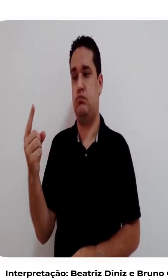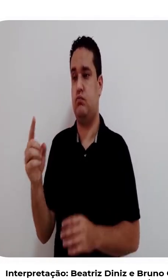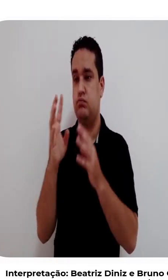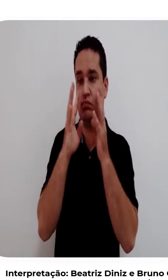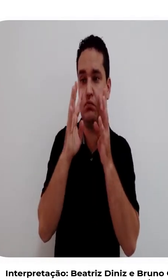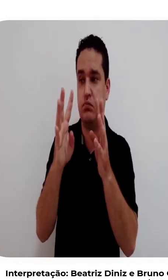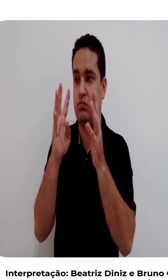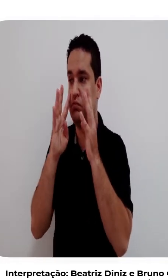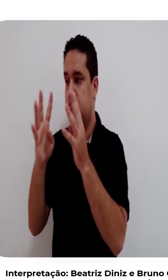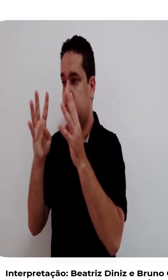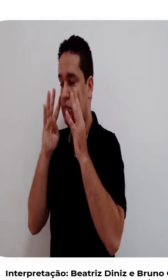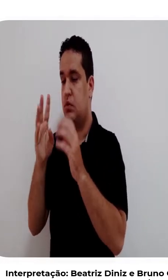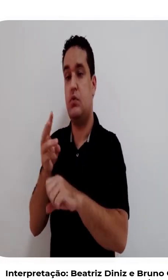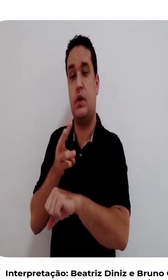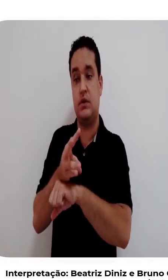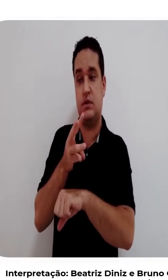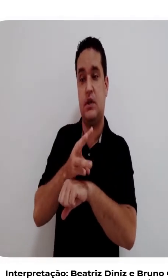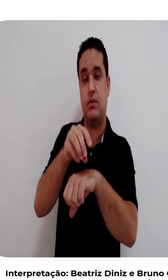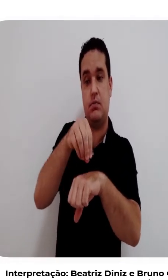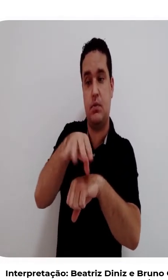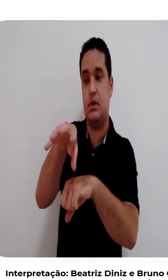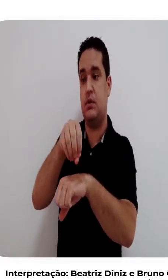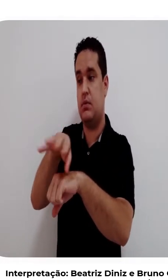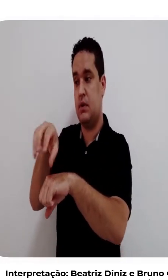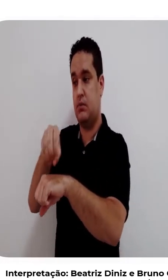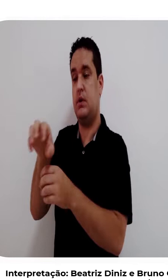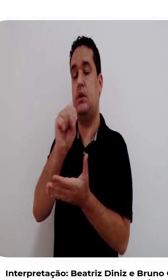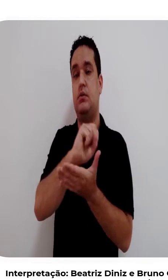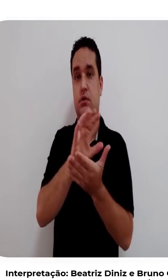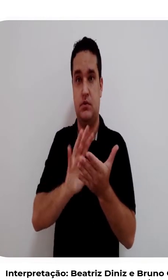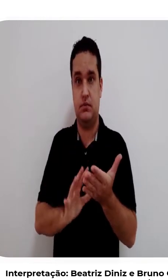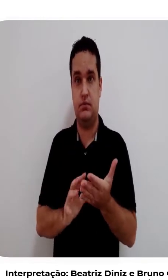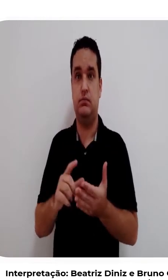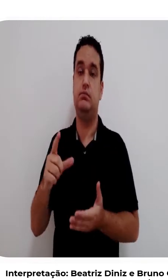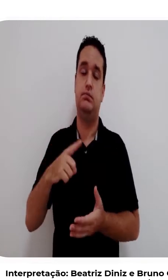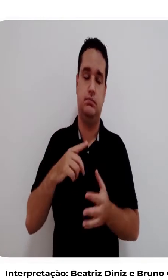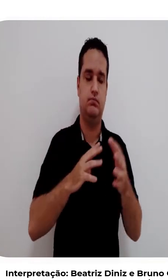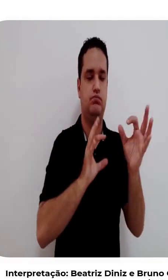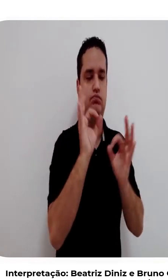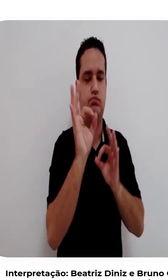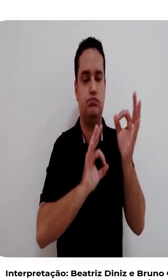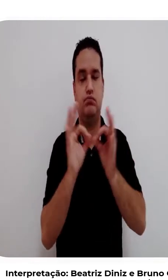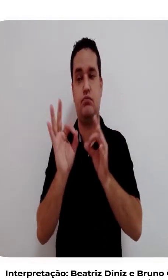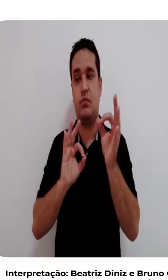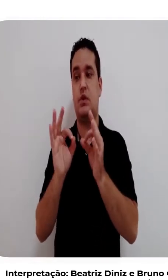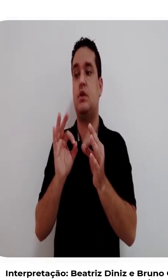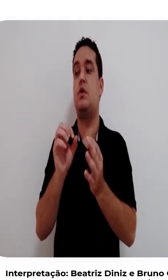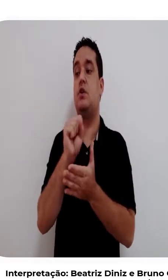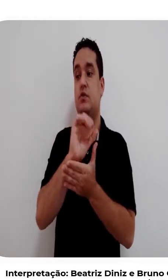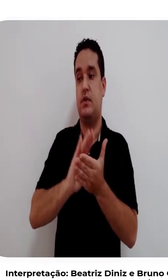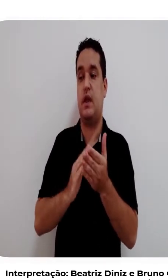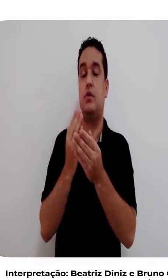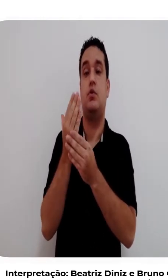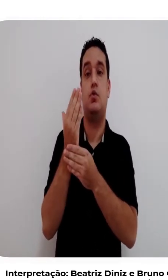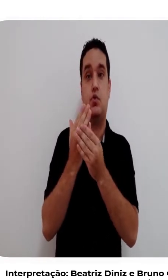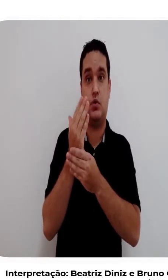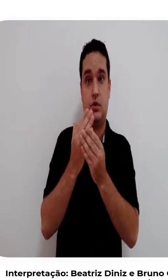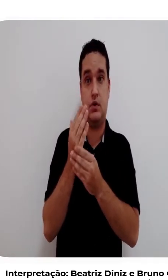pais por meio do WhatsApp. E esse planejamento ele envolve tanto atividades do livro didático, então a